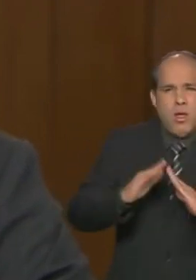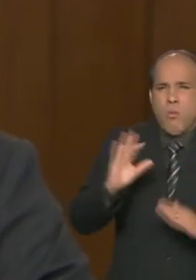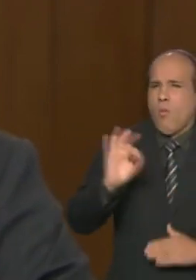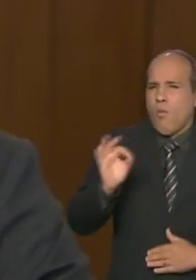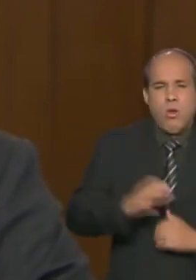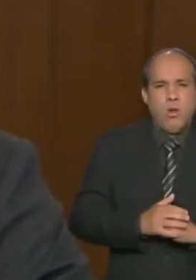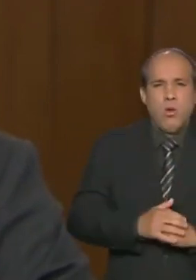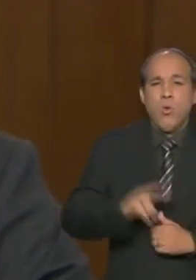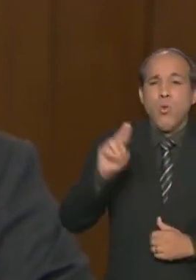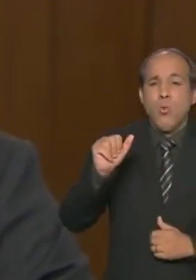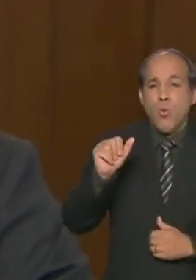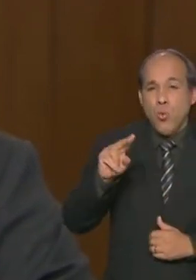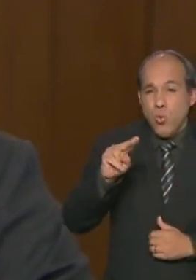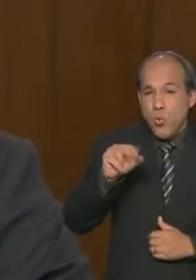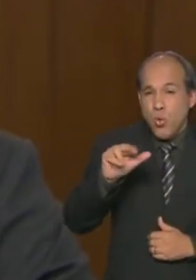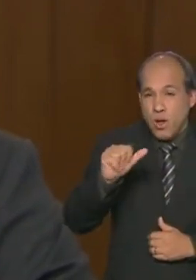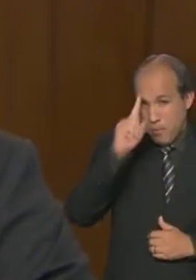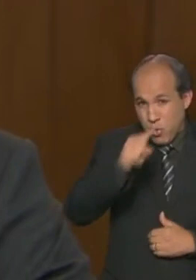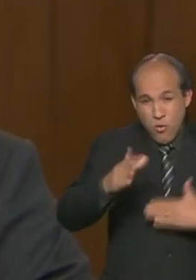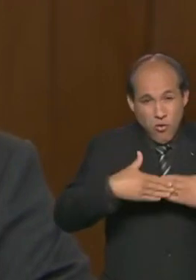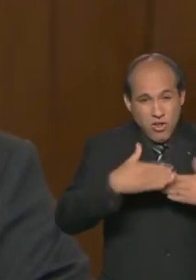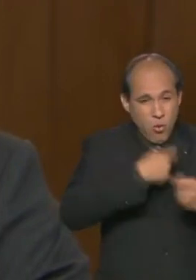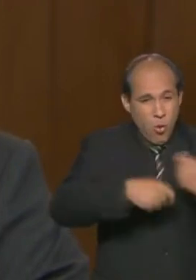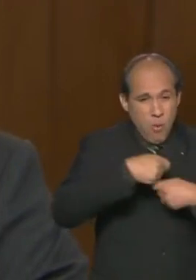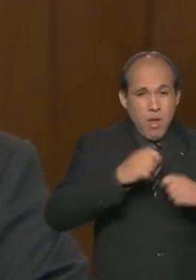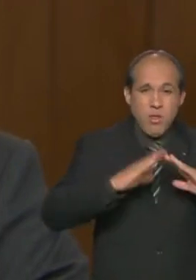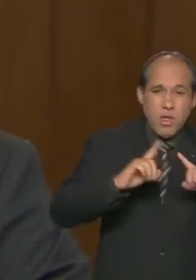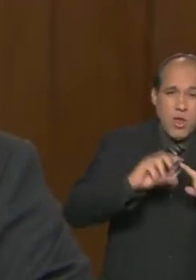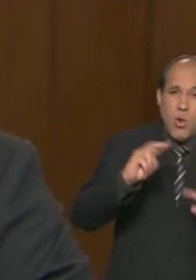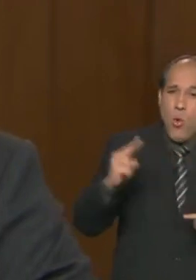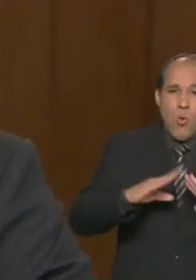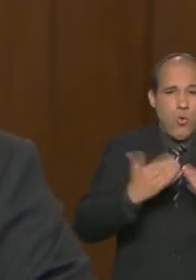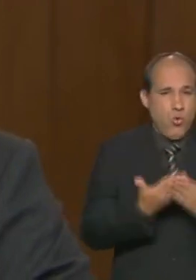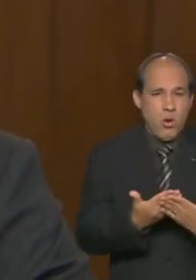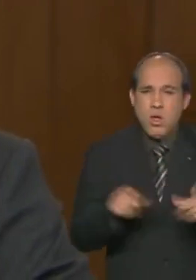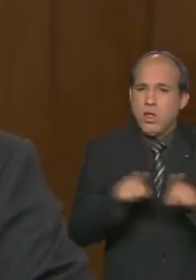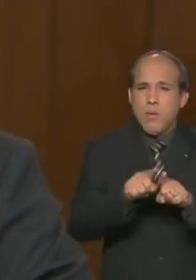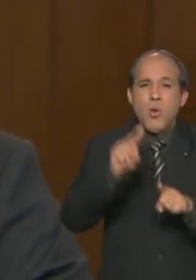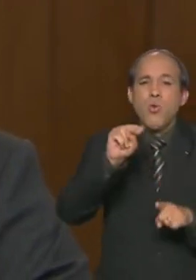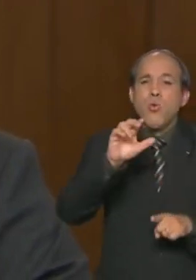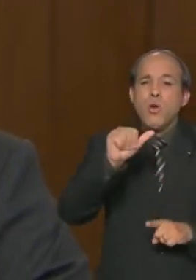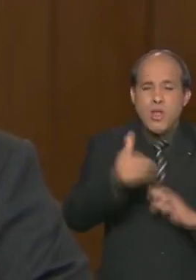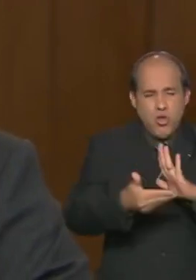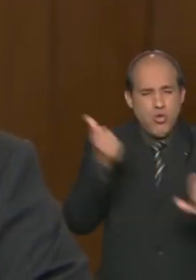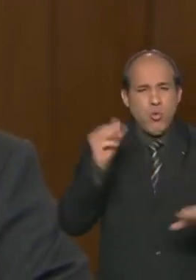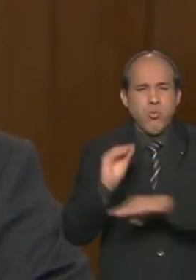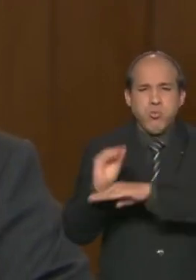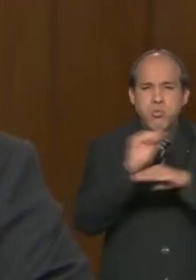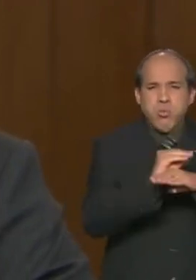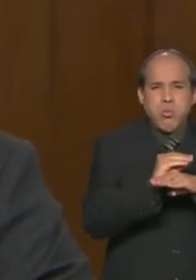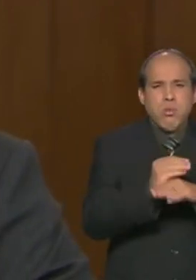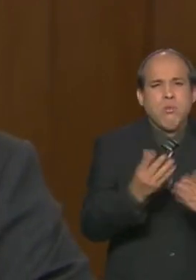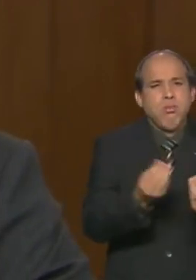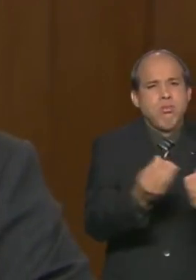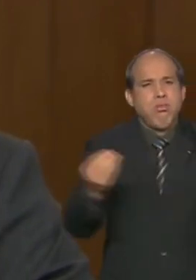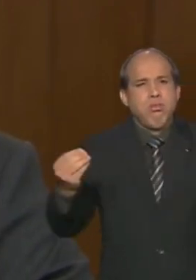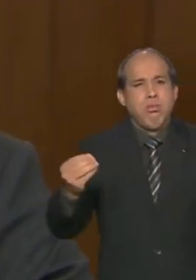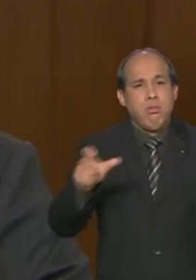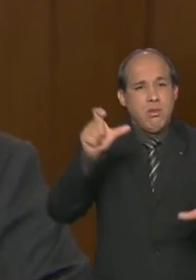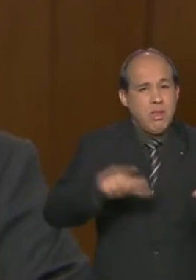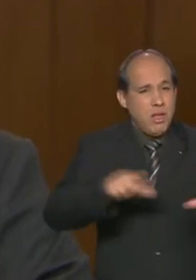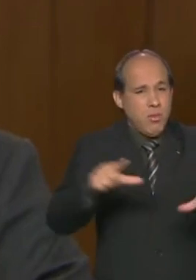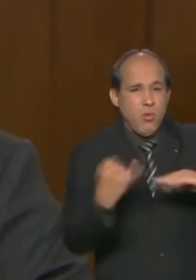do ano ele disse que os valores do auxílio emergencial atenderam 60 milhões de brasileiros espantoso como